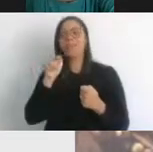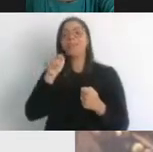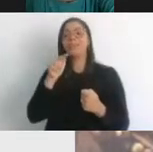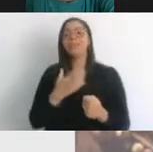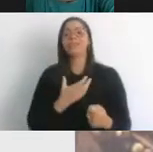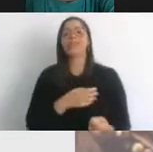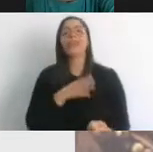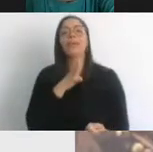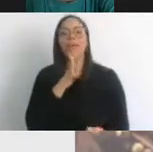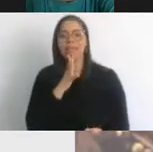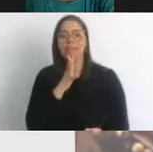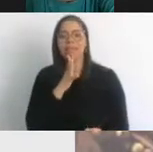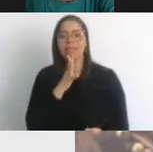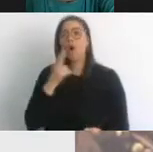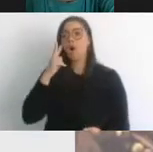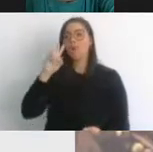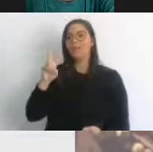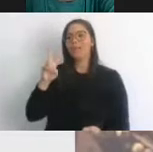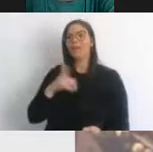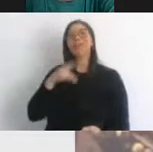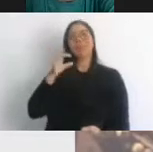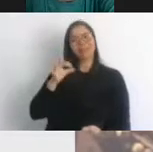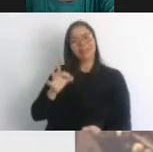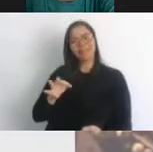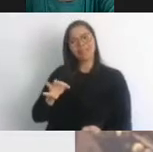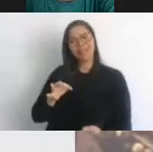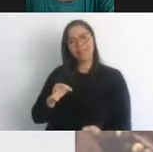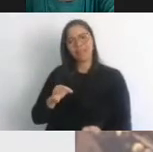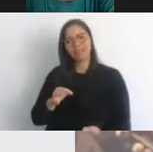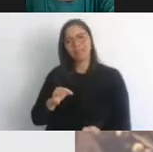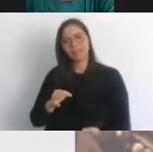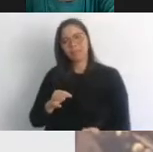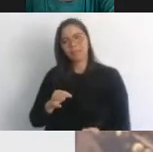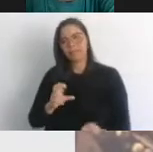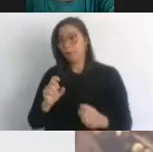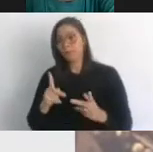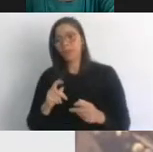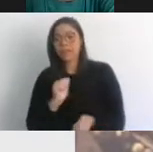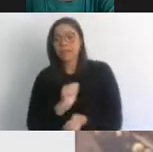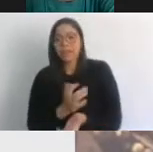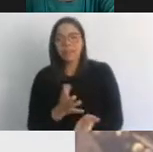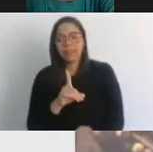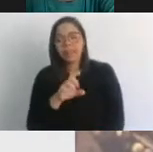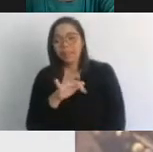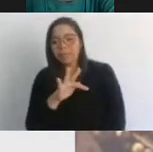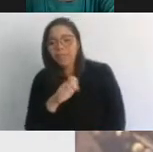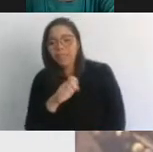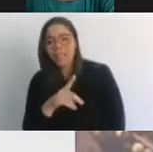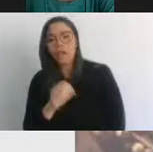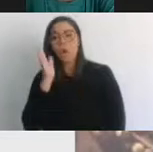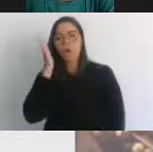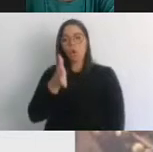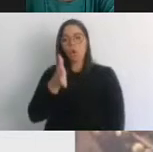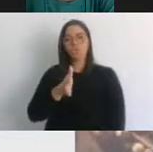if e olhar para o que faz sentido para você e defender o que faz sentido para você tá então pra Jan